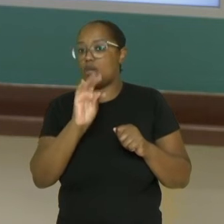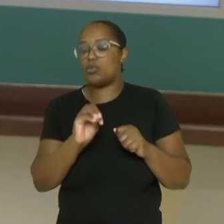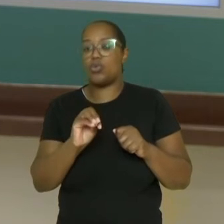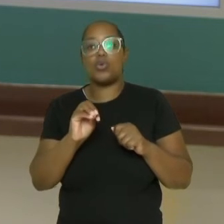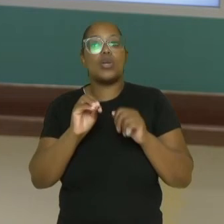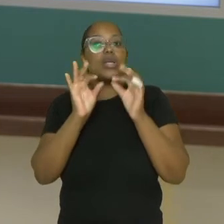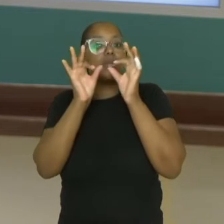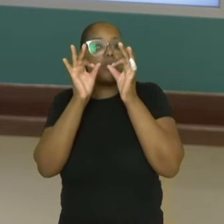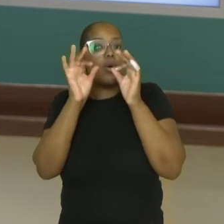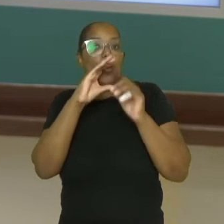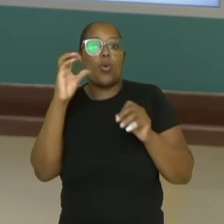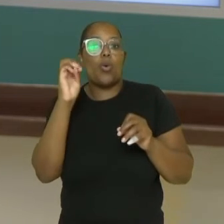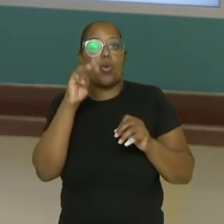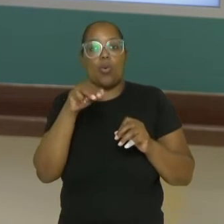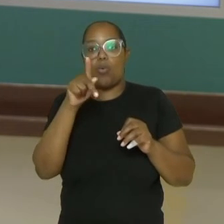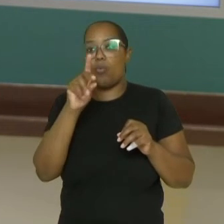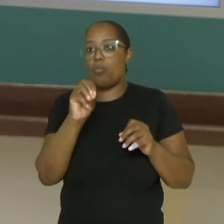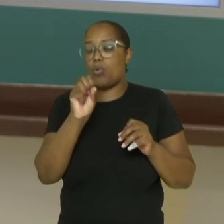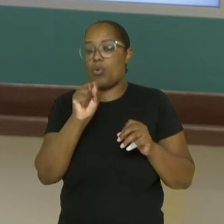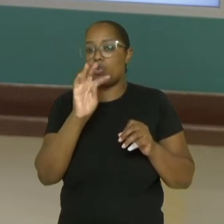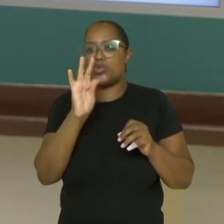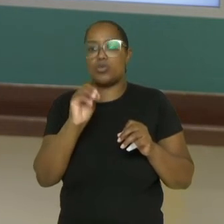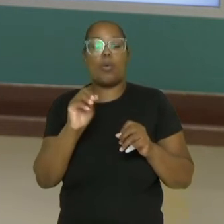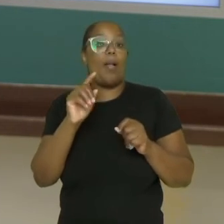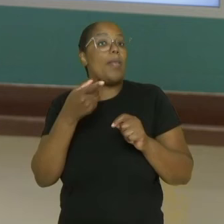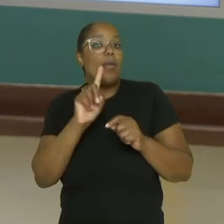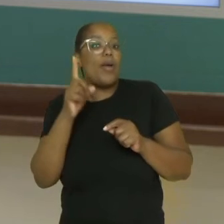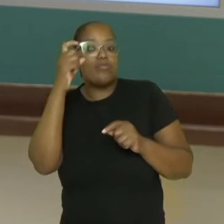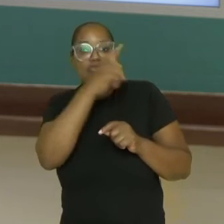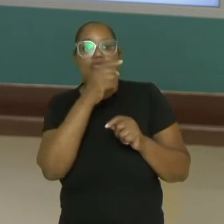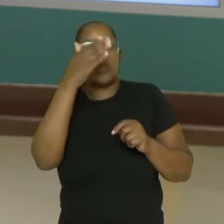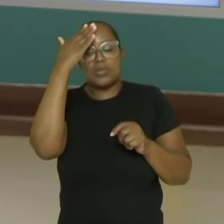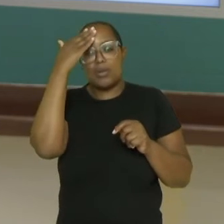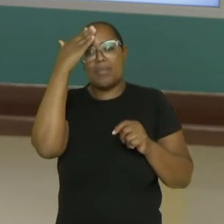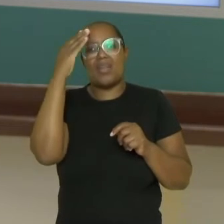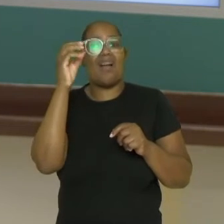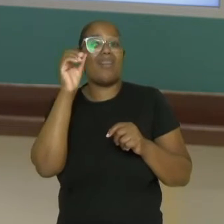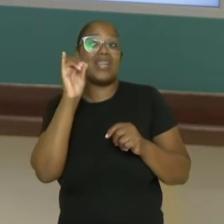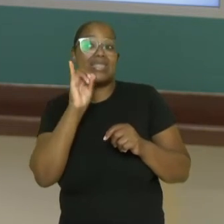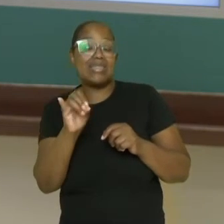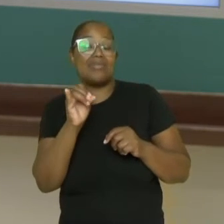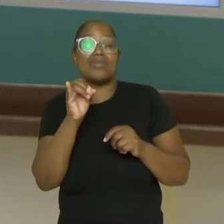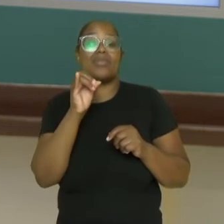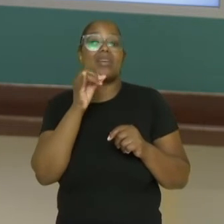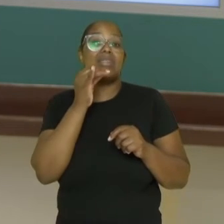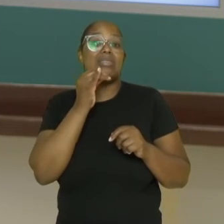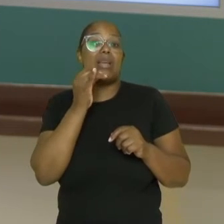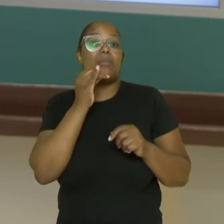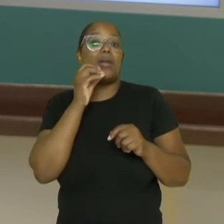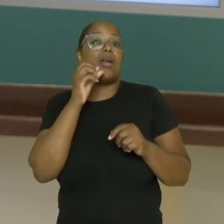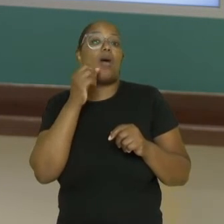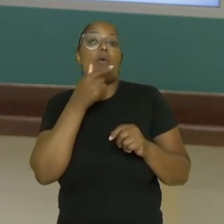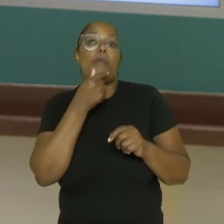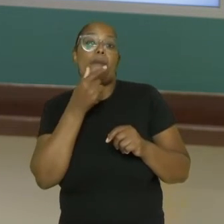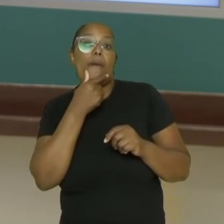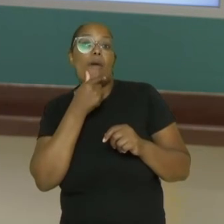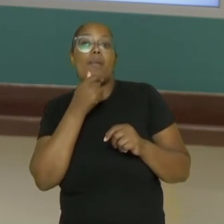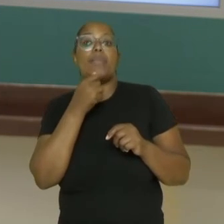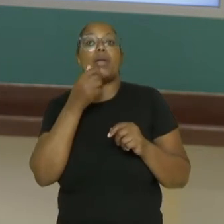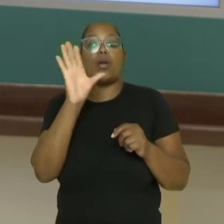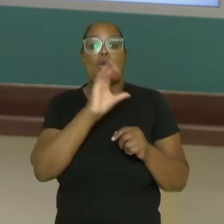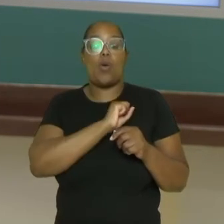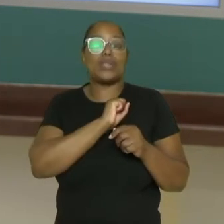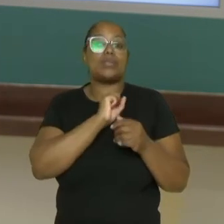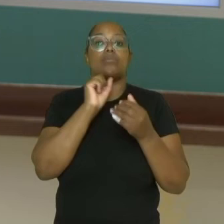de entender, né? Se fosse assim, Igor e Everton gostam de estudar, né? Quem gostam de